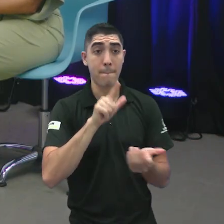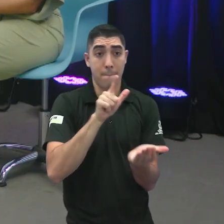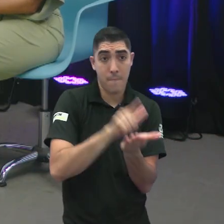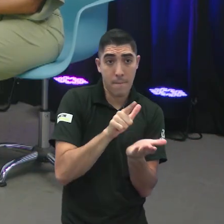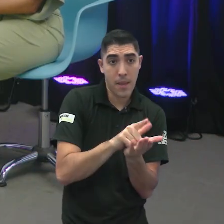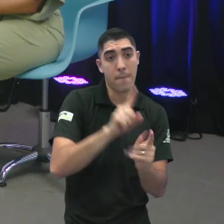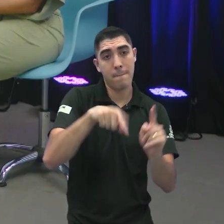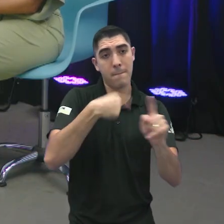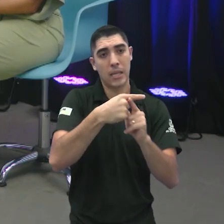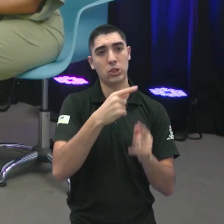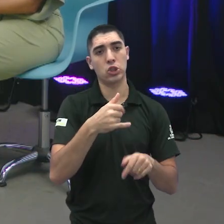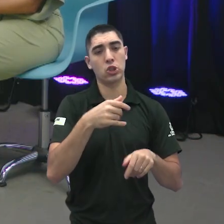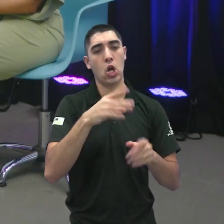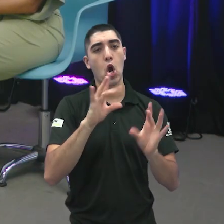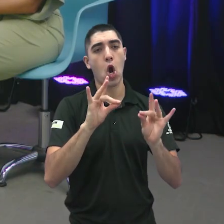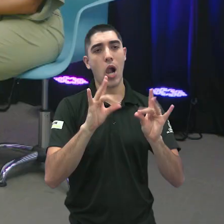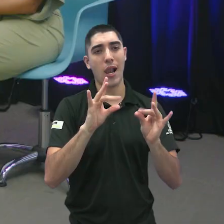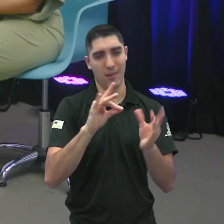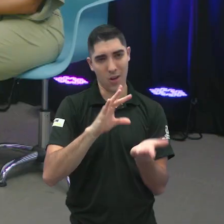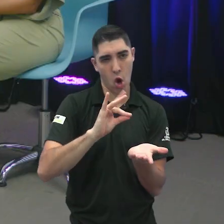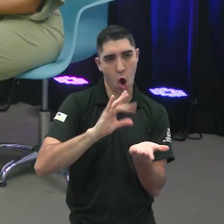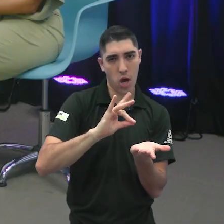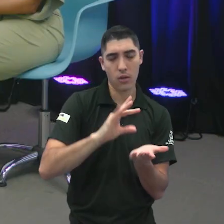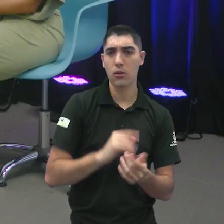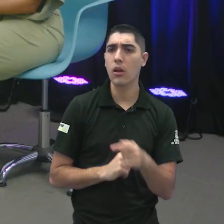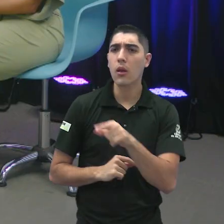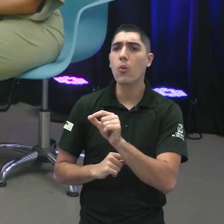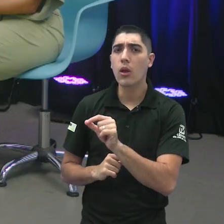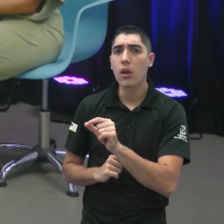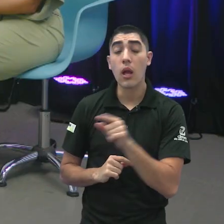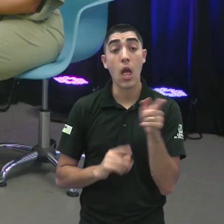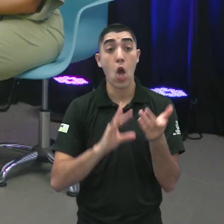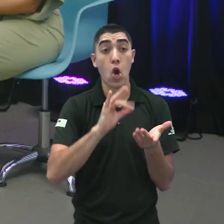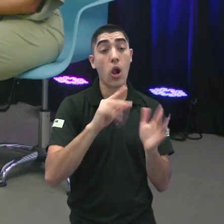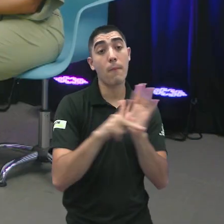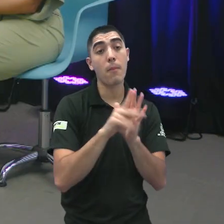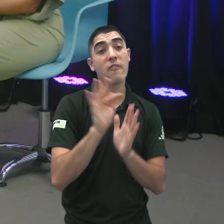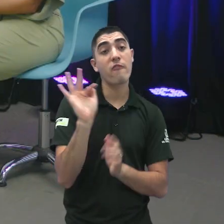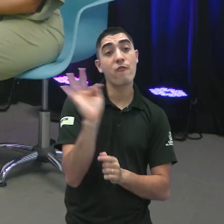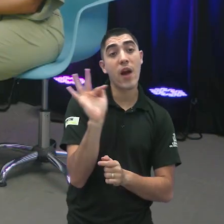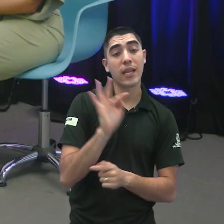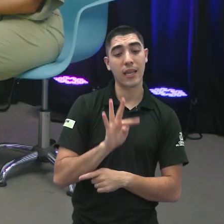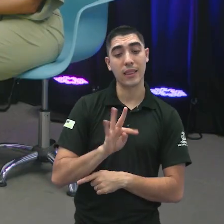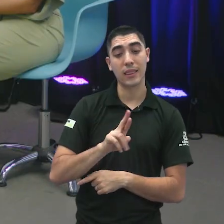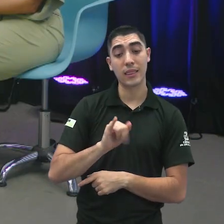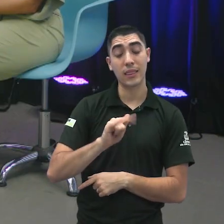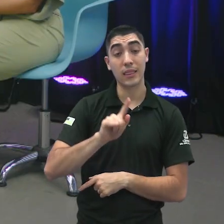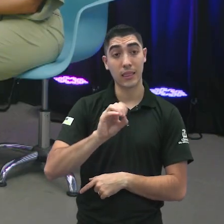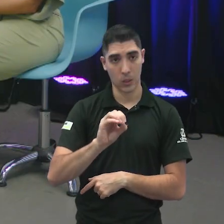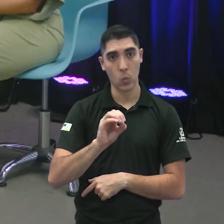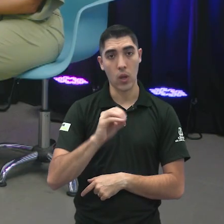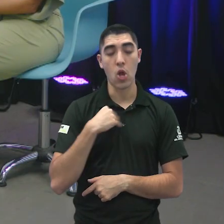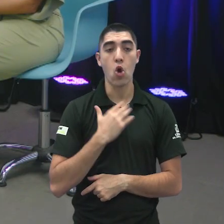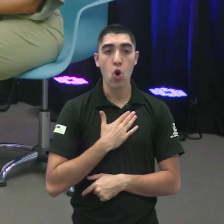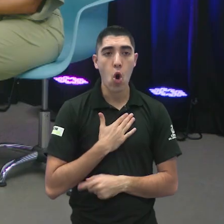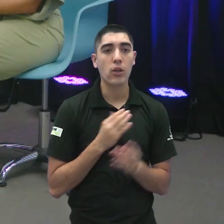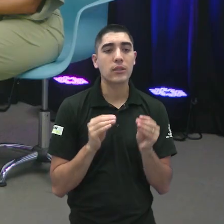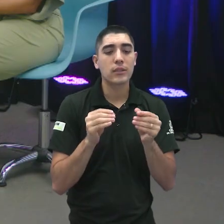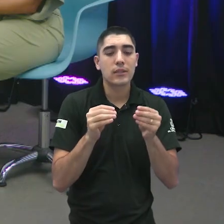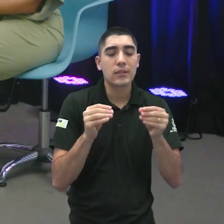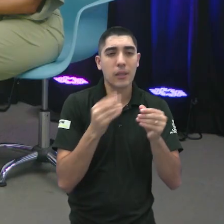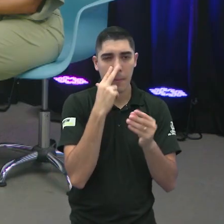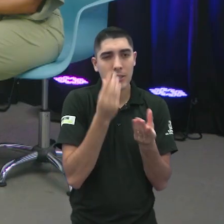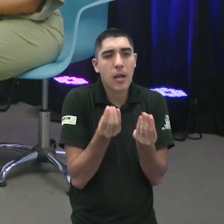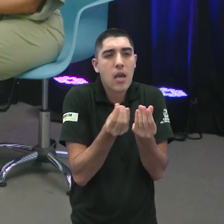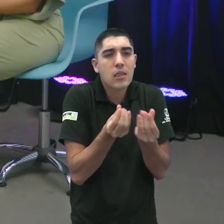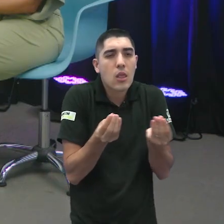cola, basicamente. E Cola cada... branca. O meu cola de farinha de trigo. Ah, legal. Eu gosto da textura da cola da